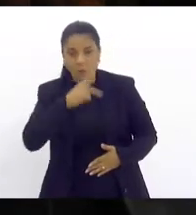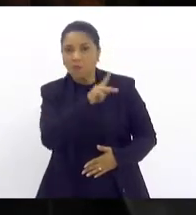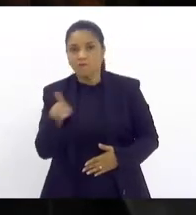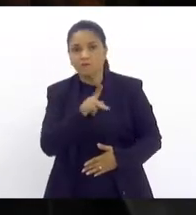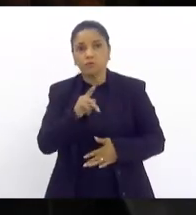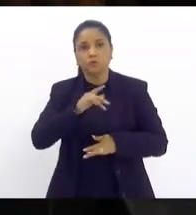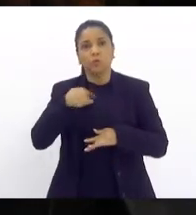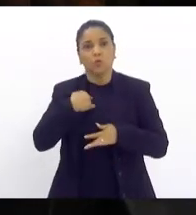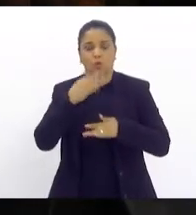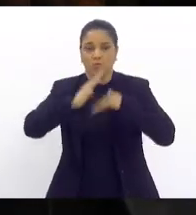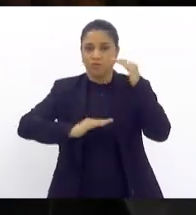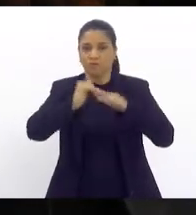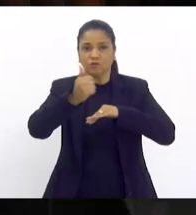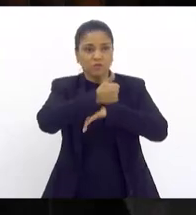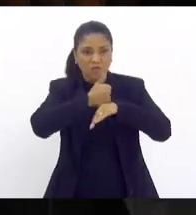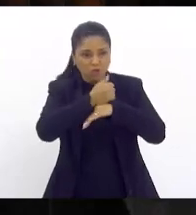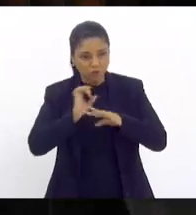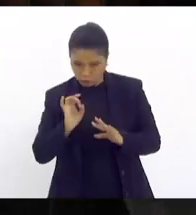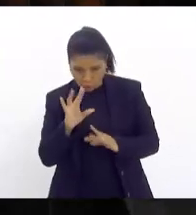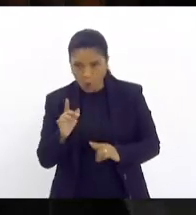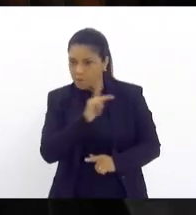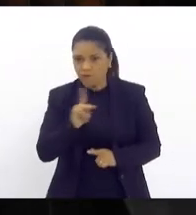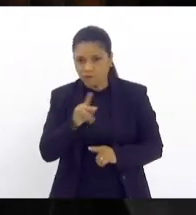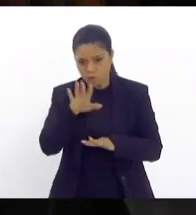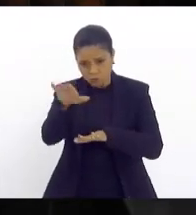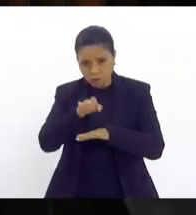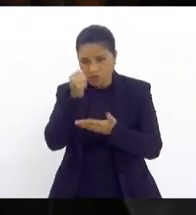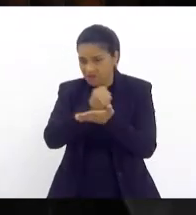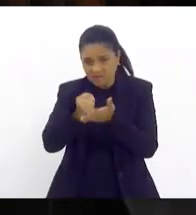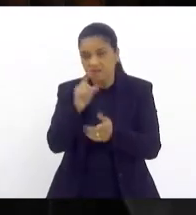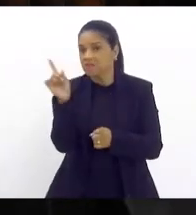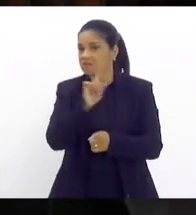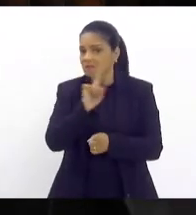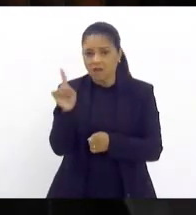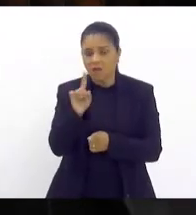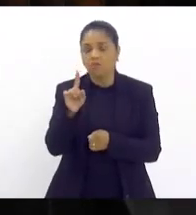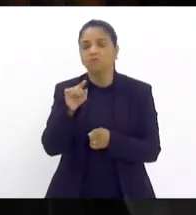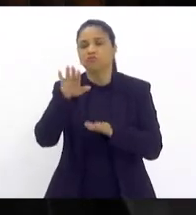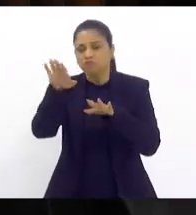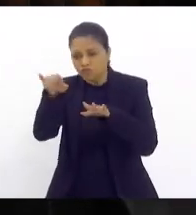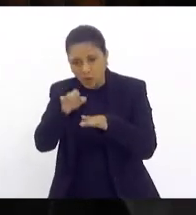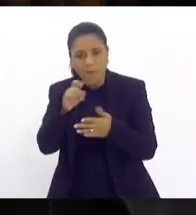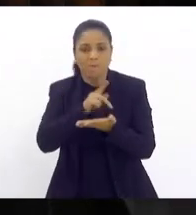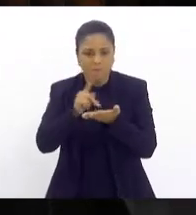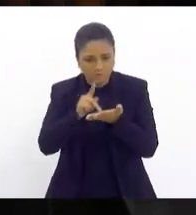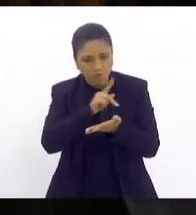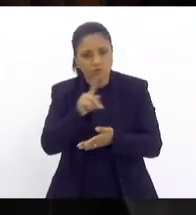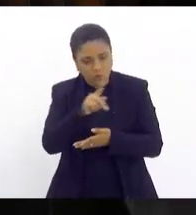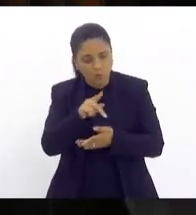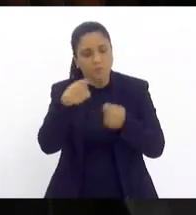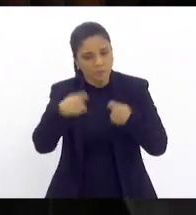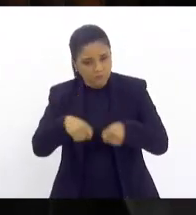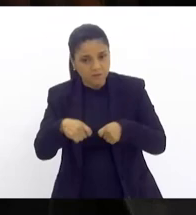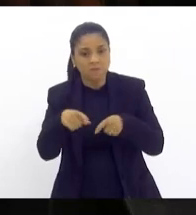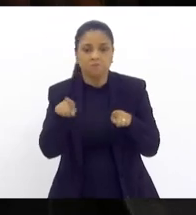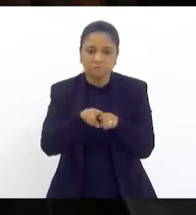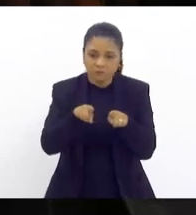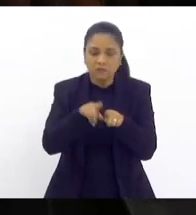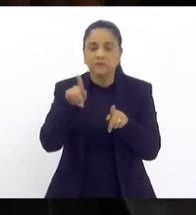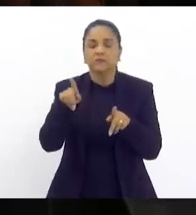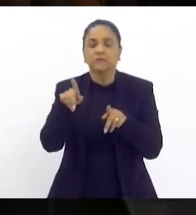profissional de Educação não se restringe é um professor tem que chamar os professores mas tem que chamar os inspetores